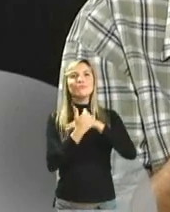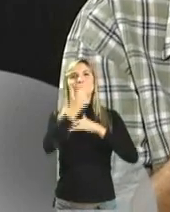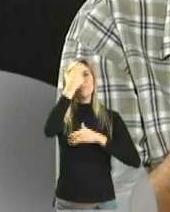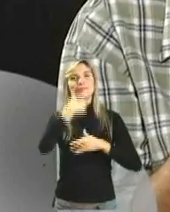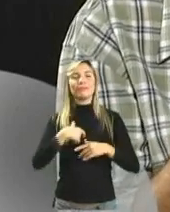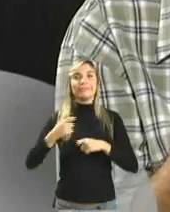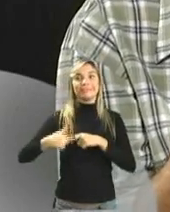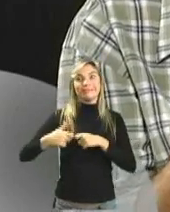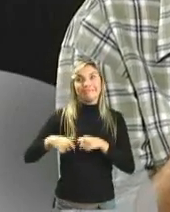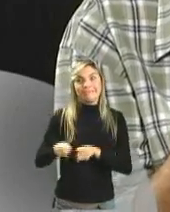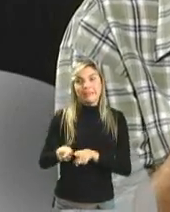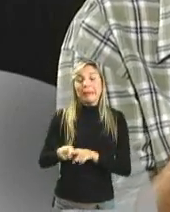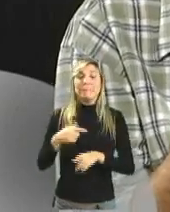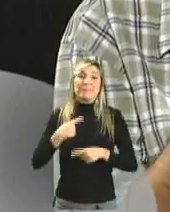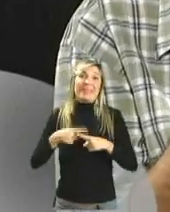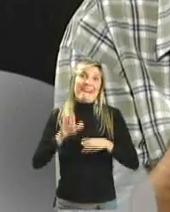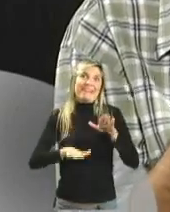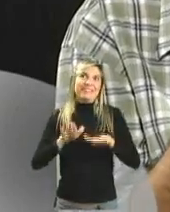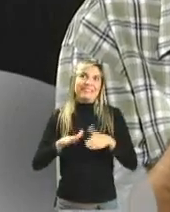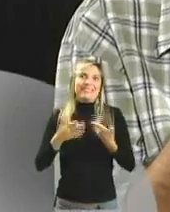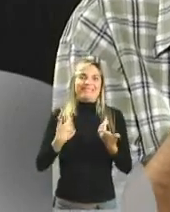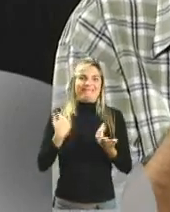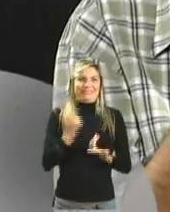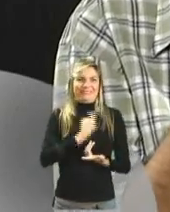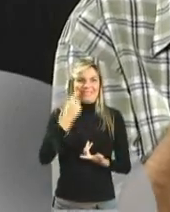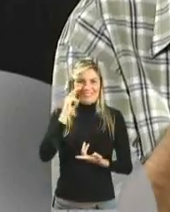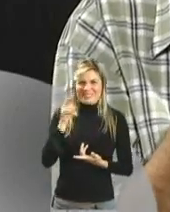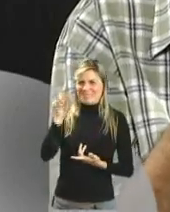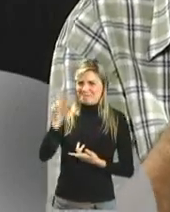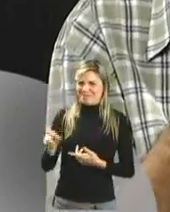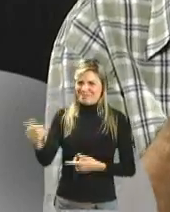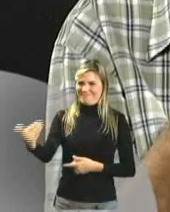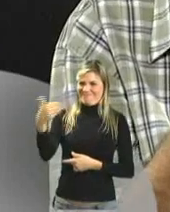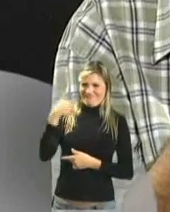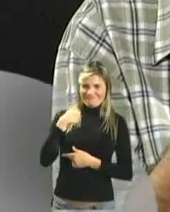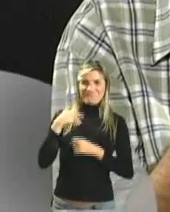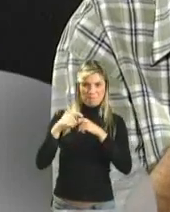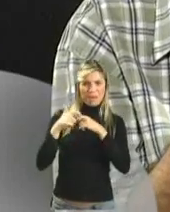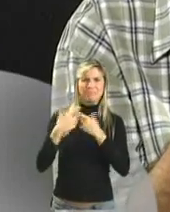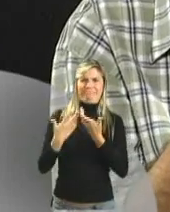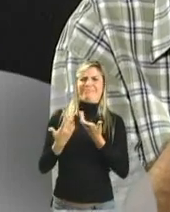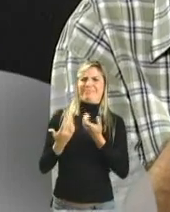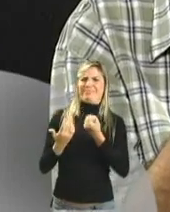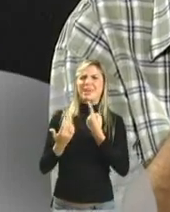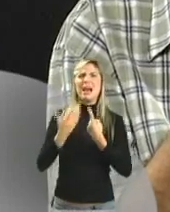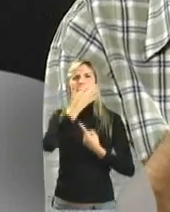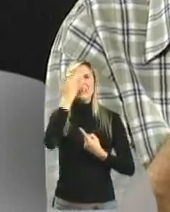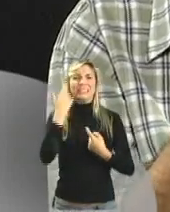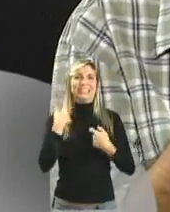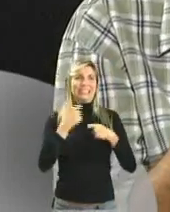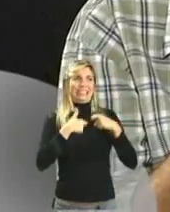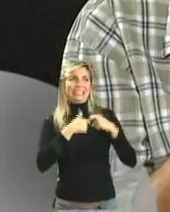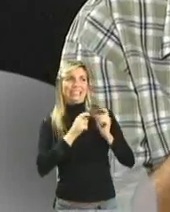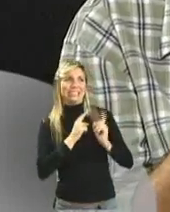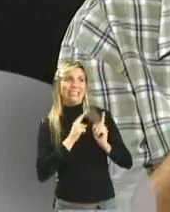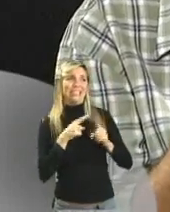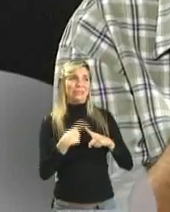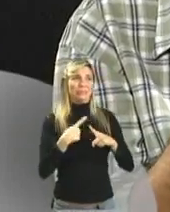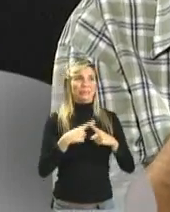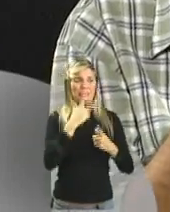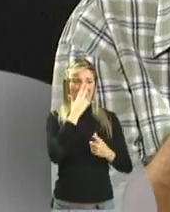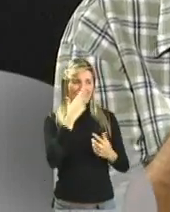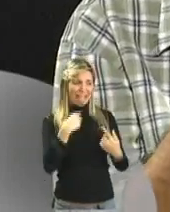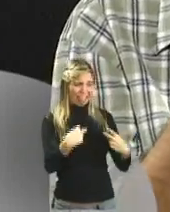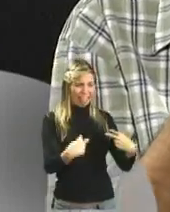possam contribuir para a relação sexual. Porque, às vezes, nós vemos nos atendimentos que o indivíduo ele deixa de ter uma